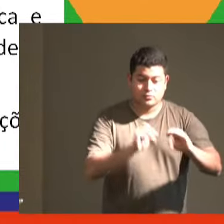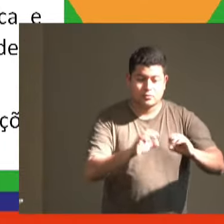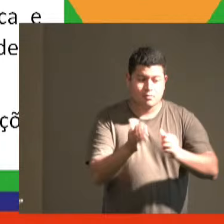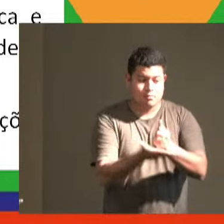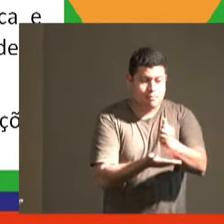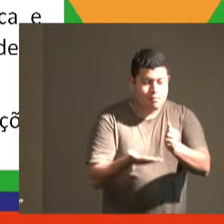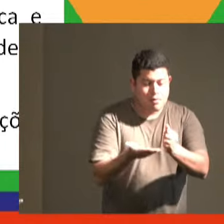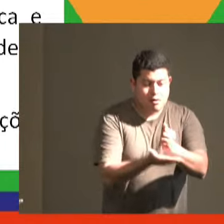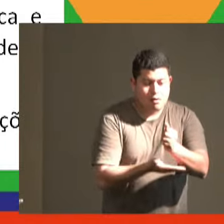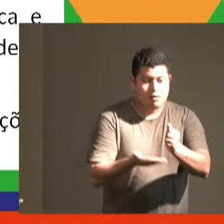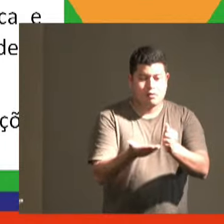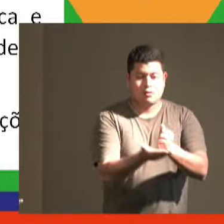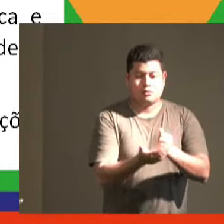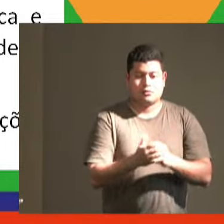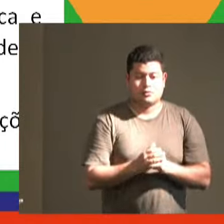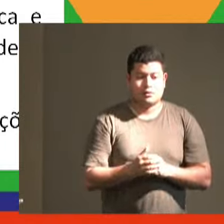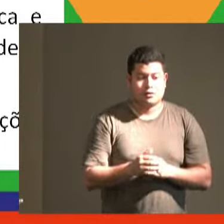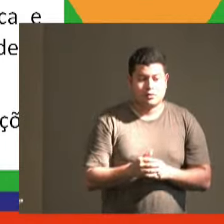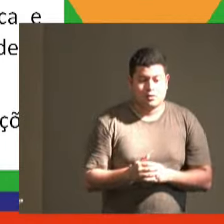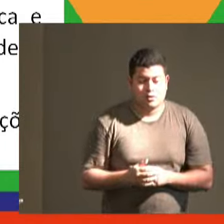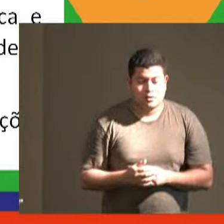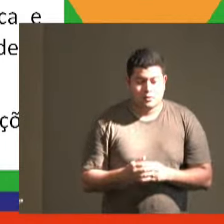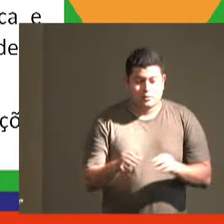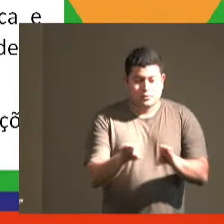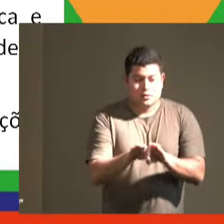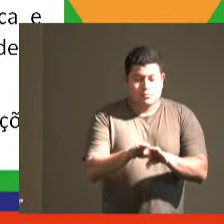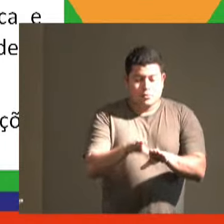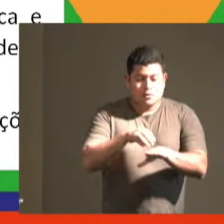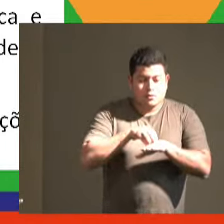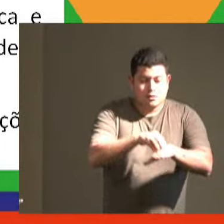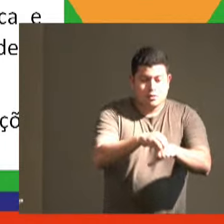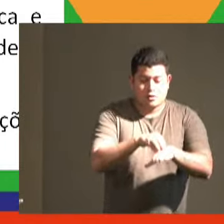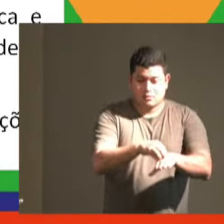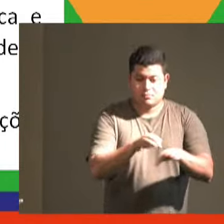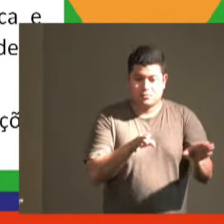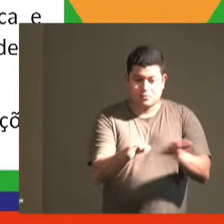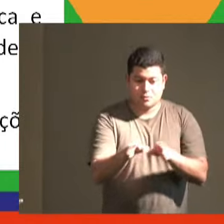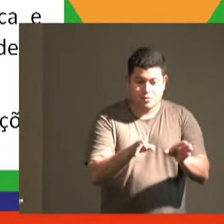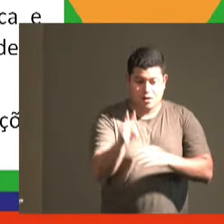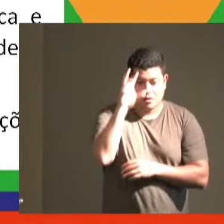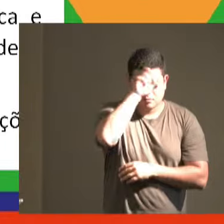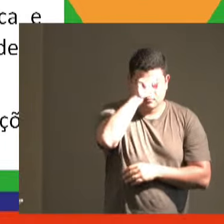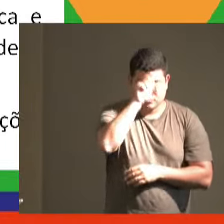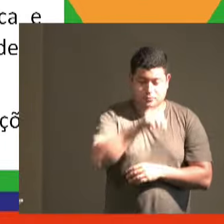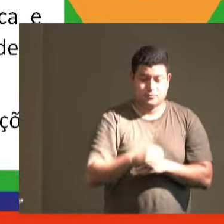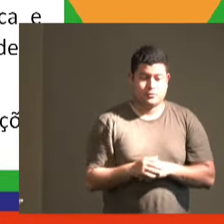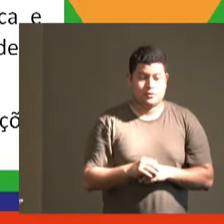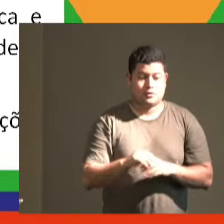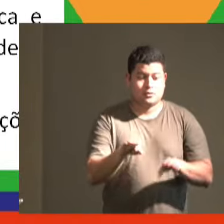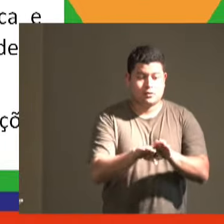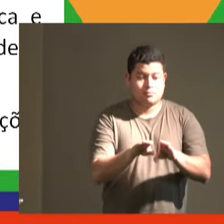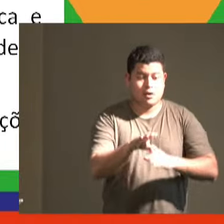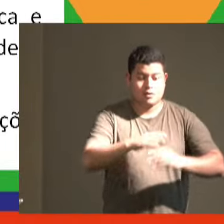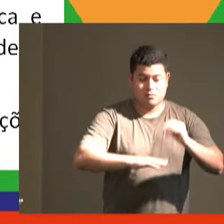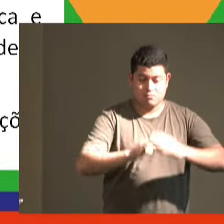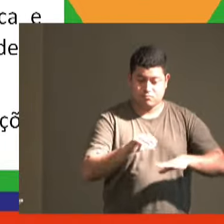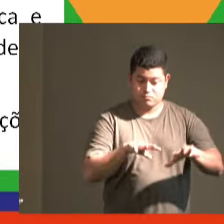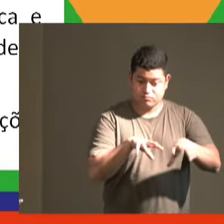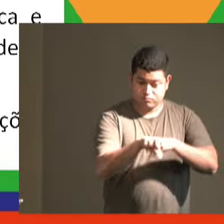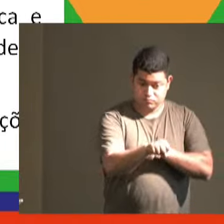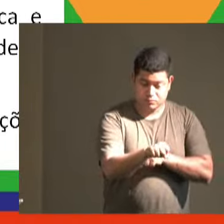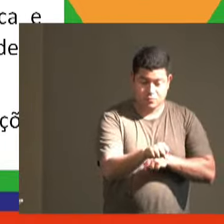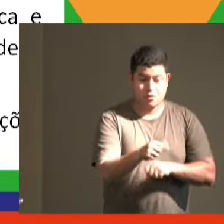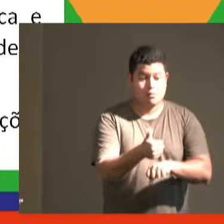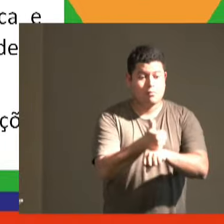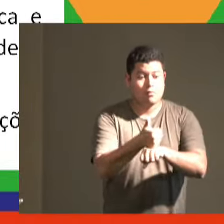compreendeu a busca ativa de alunos, transporte acessível, aprendizagem, acessibilidade e qualificação profissional.